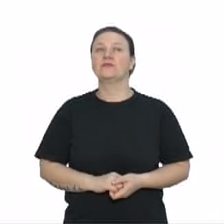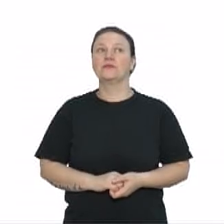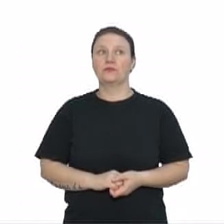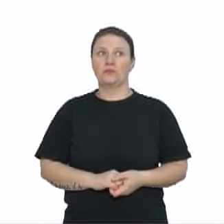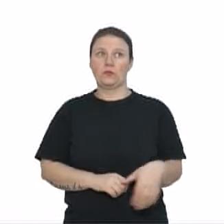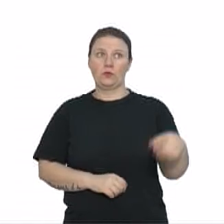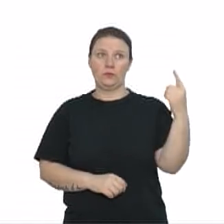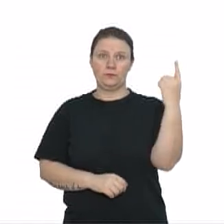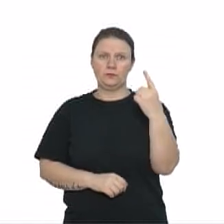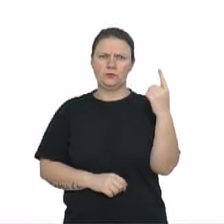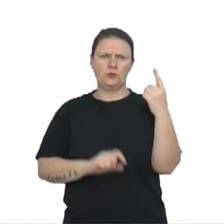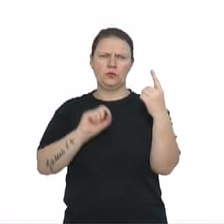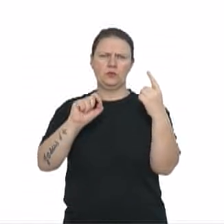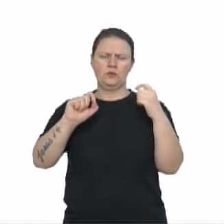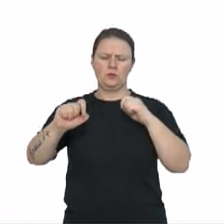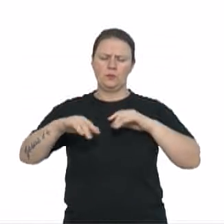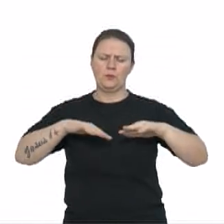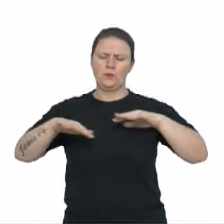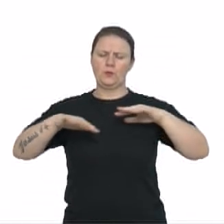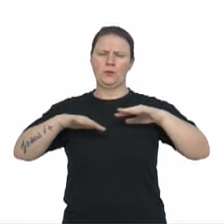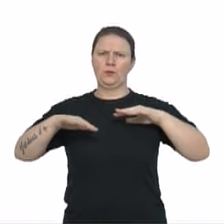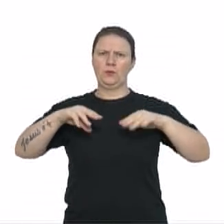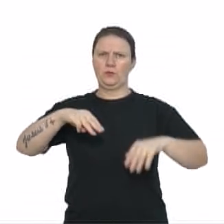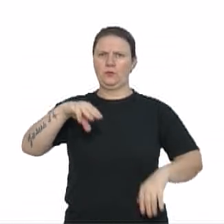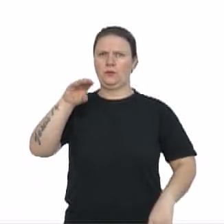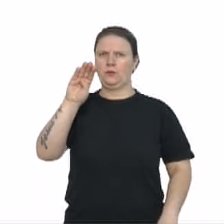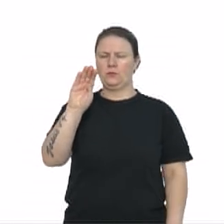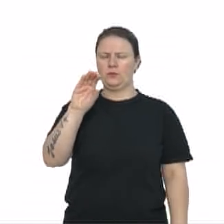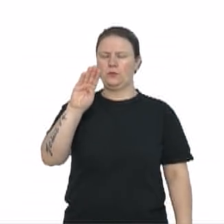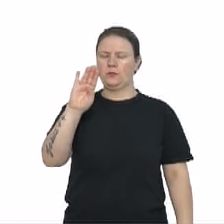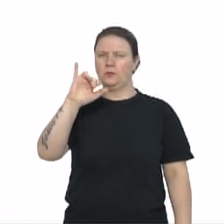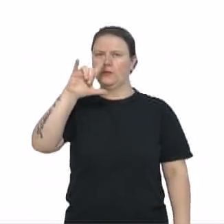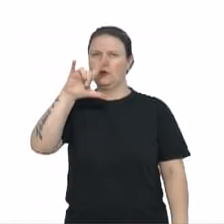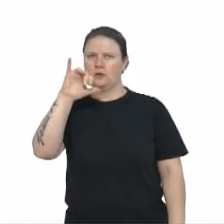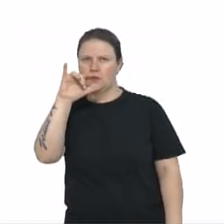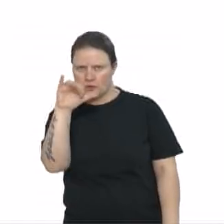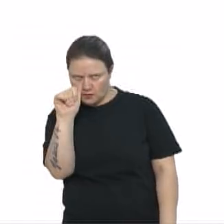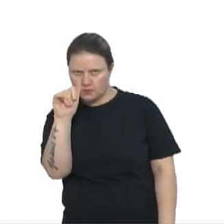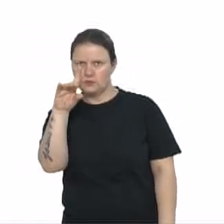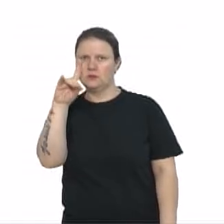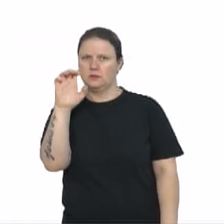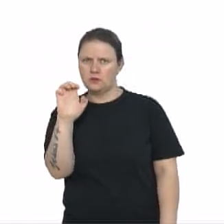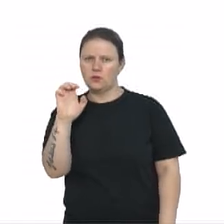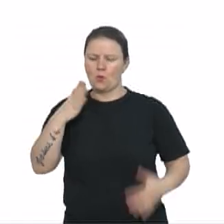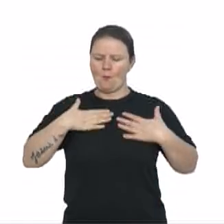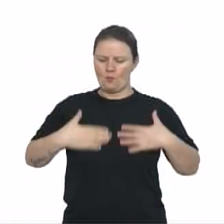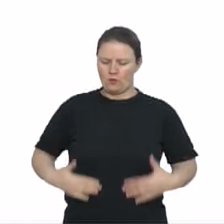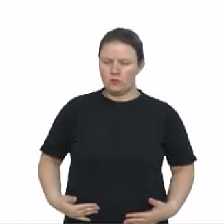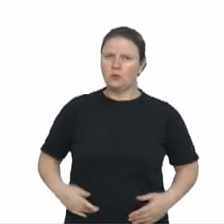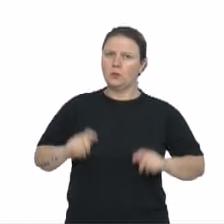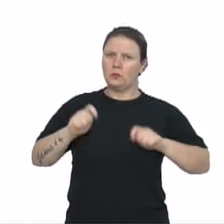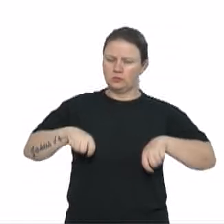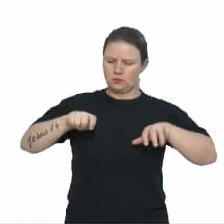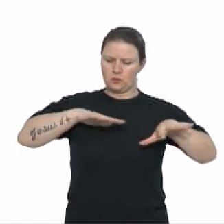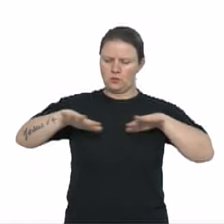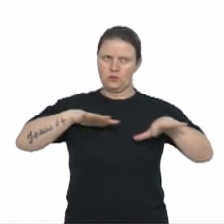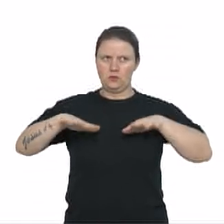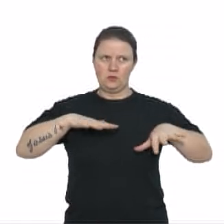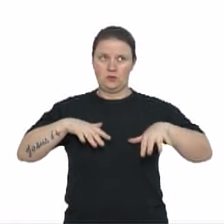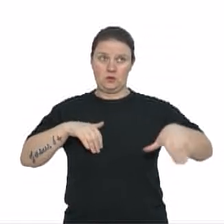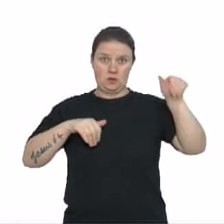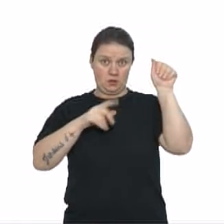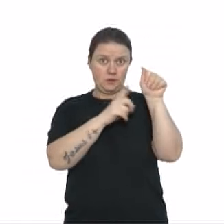1. O que é mobilidade? Letra A. É a capacidade de o corpo executar movimentos de pequena e